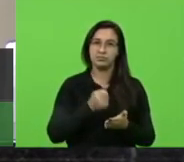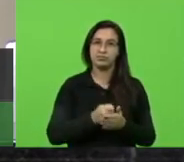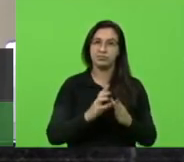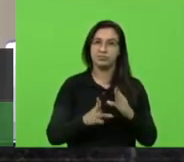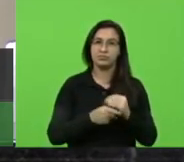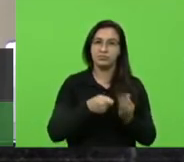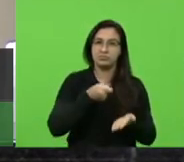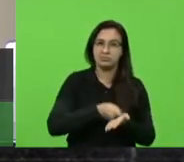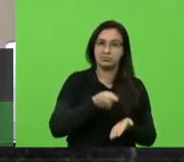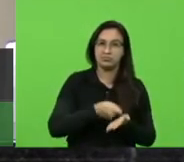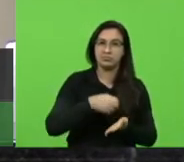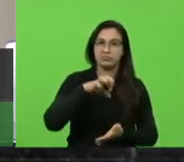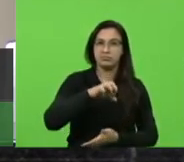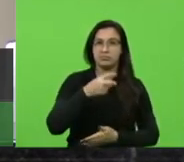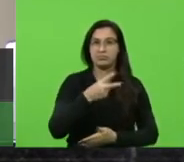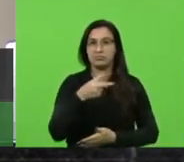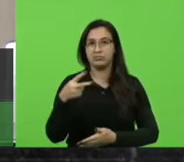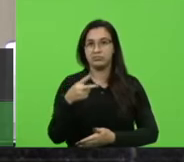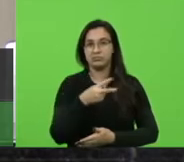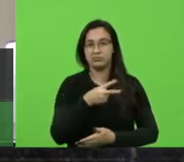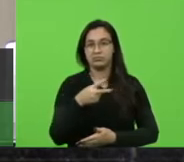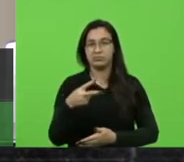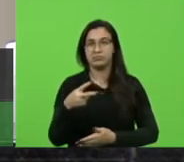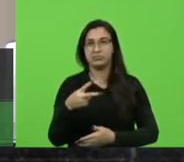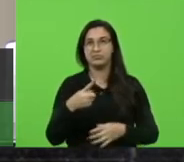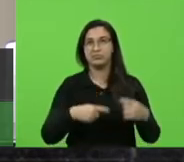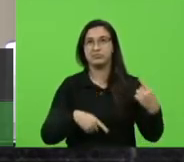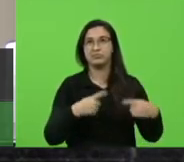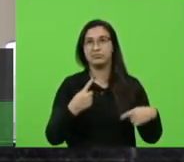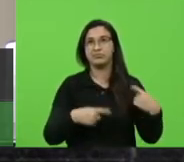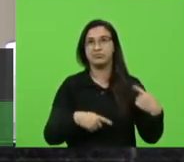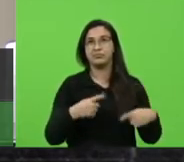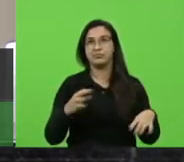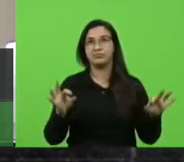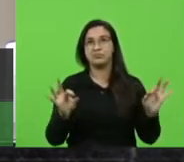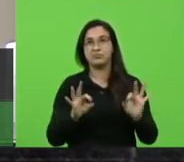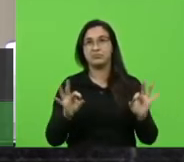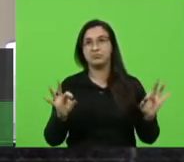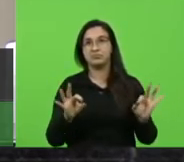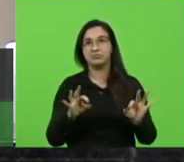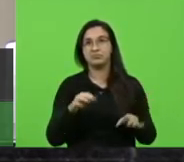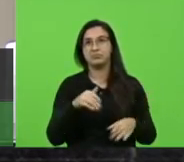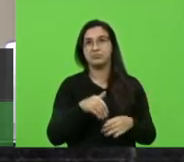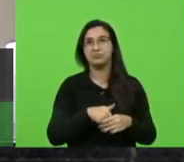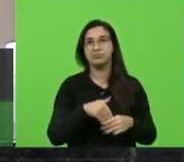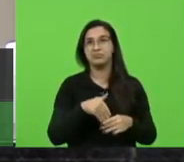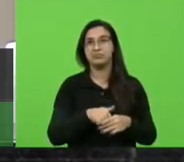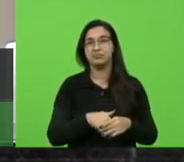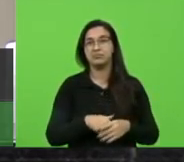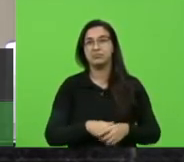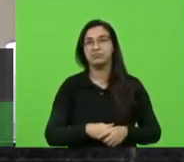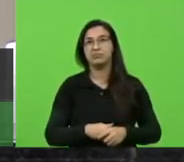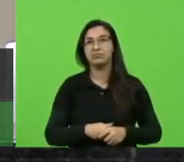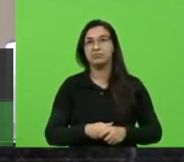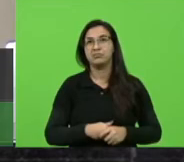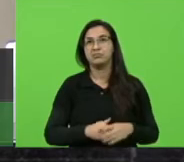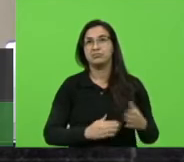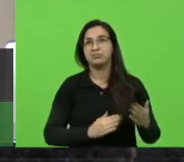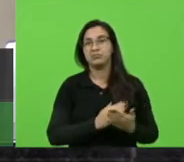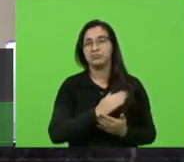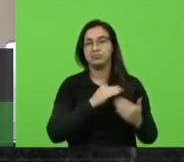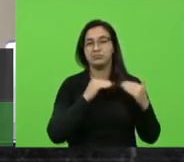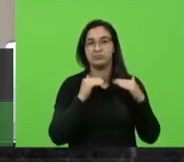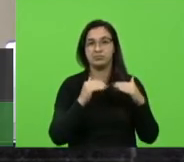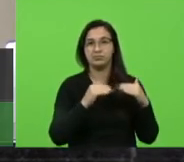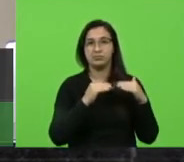impositiva 922. Em discussão. Não havendo quem queira discutir, em votação. Deputados que aprovam, permaneçam como se encontra. Aprovado